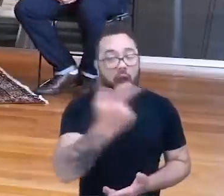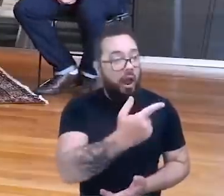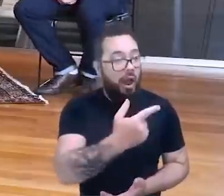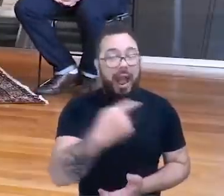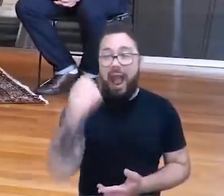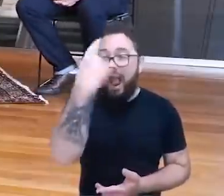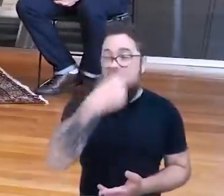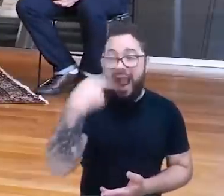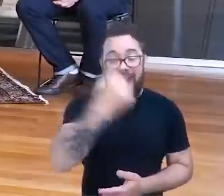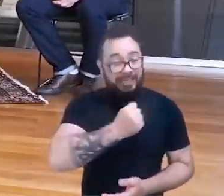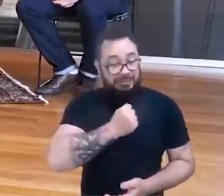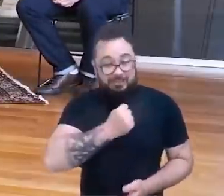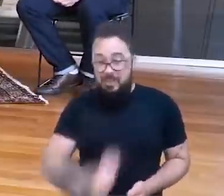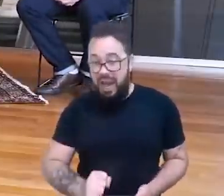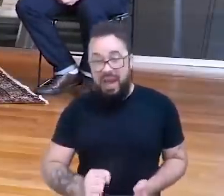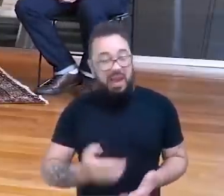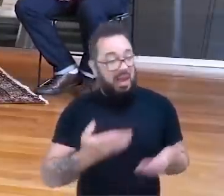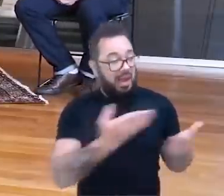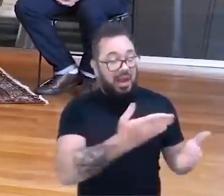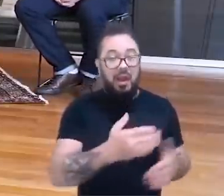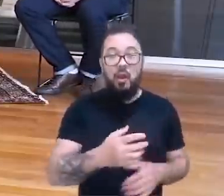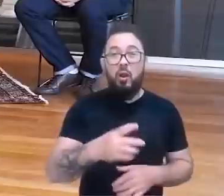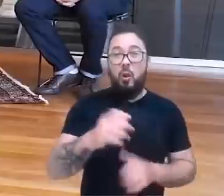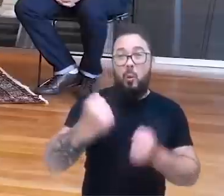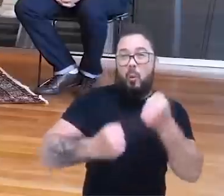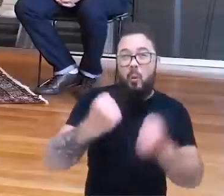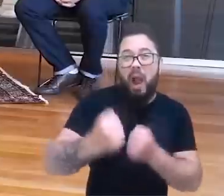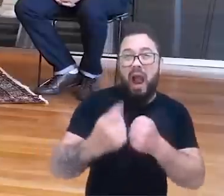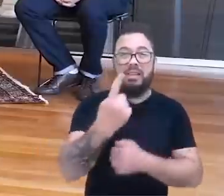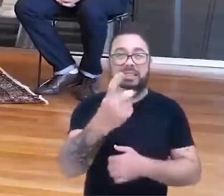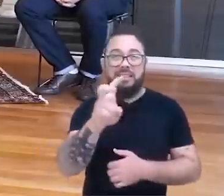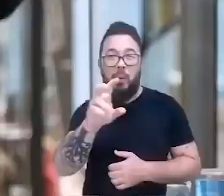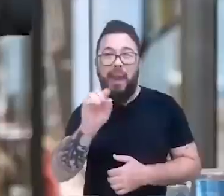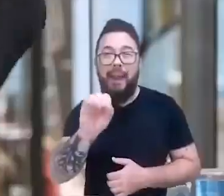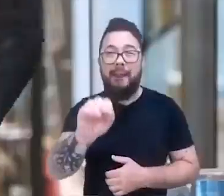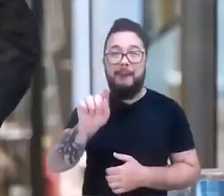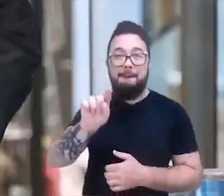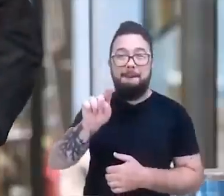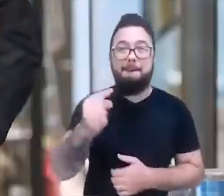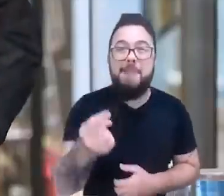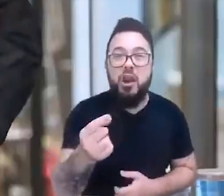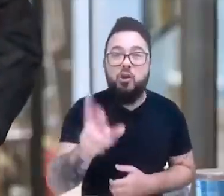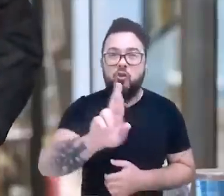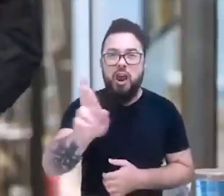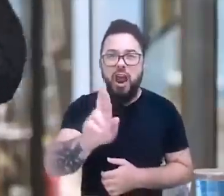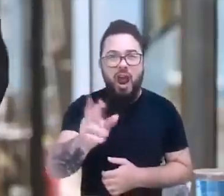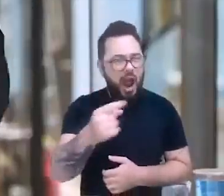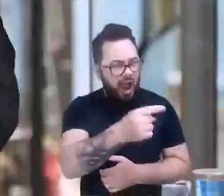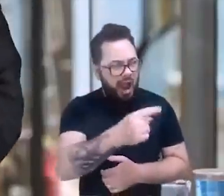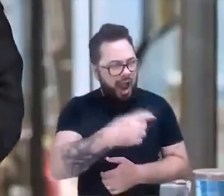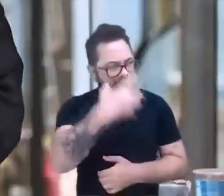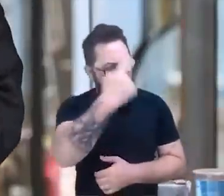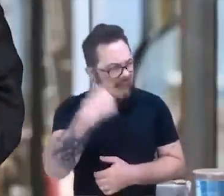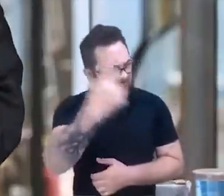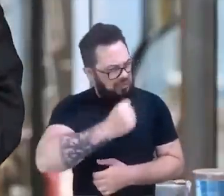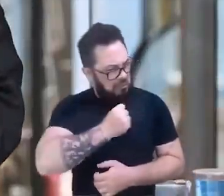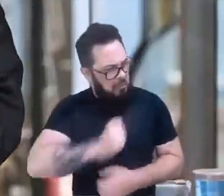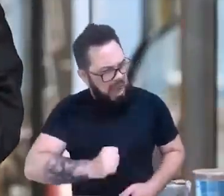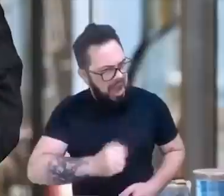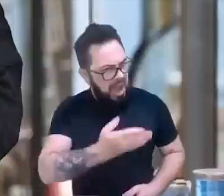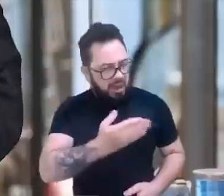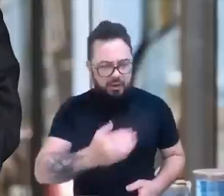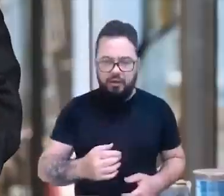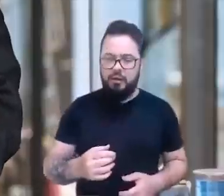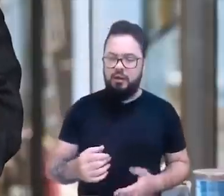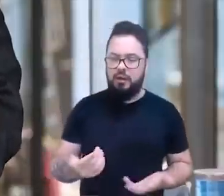mestre horas eu de 50.000 realidade você por esse carro que cara de agora olha aquilo